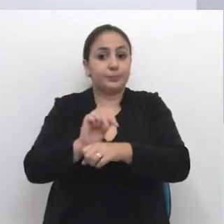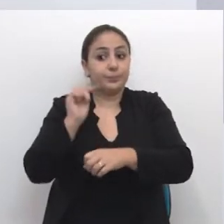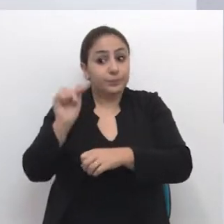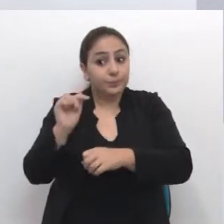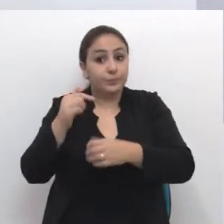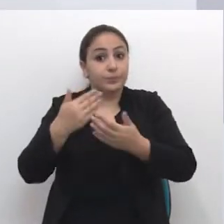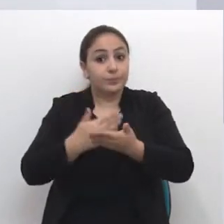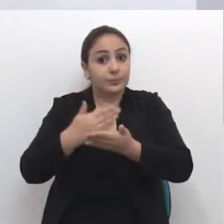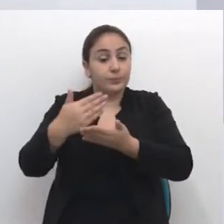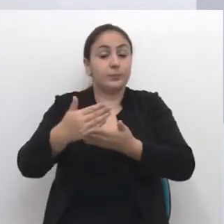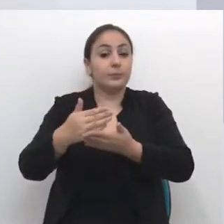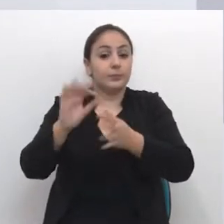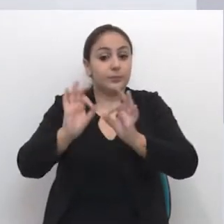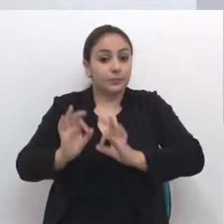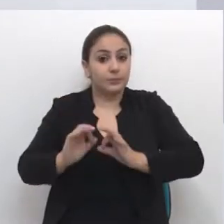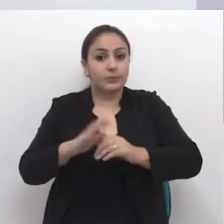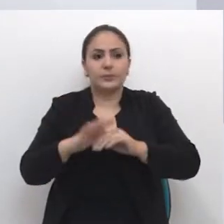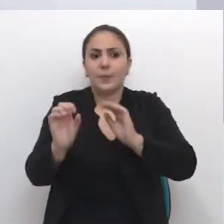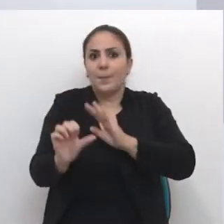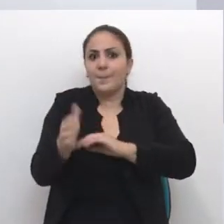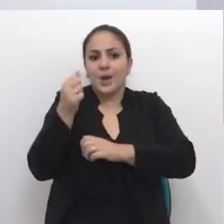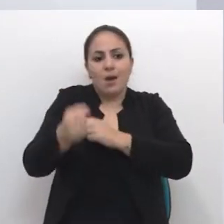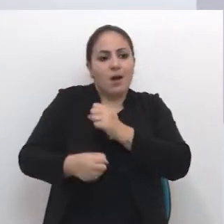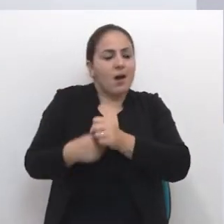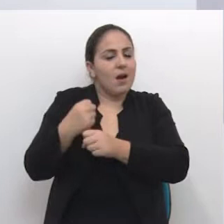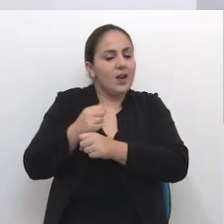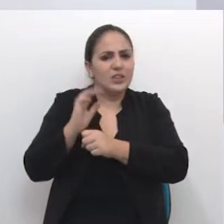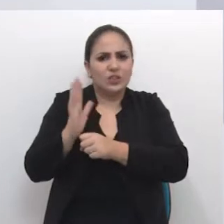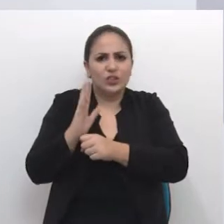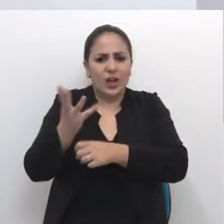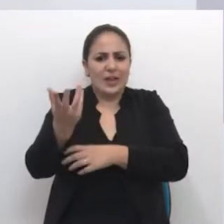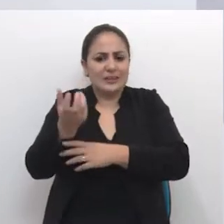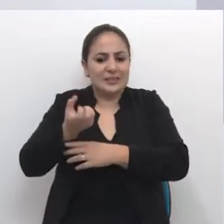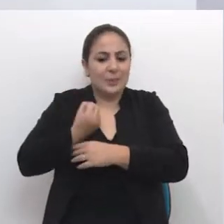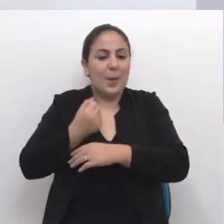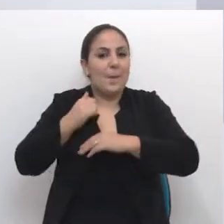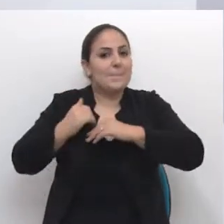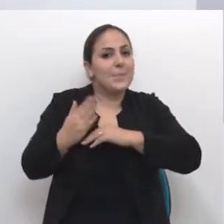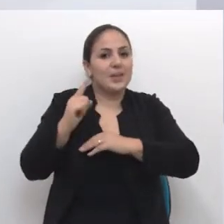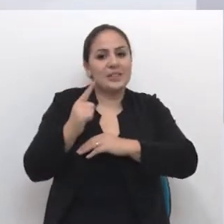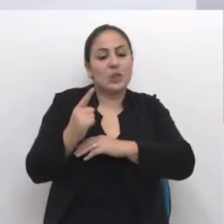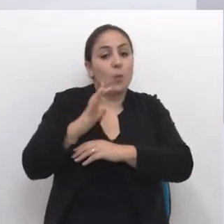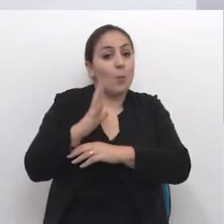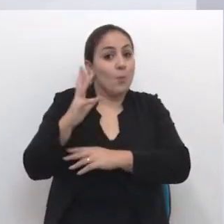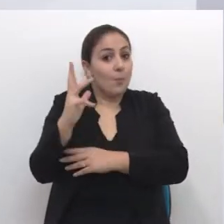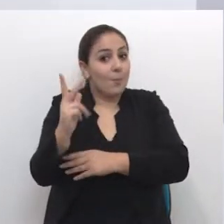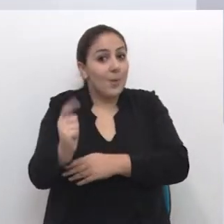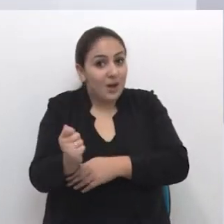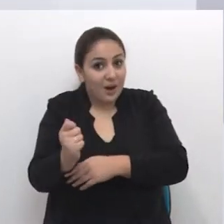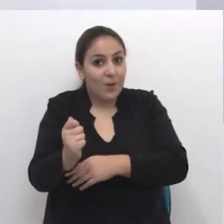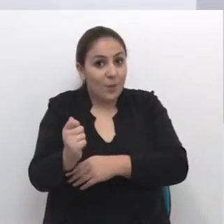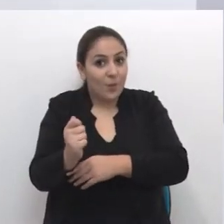o programa, eles no primeiro ano já arrecadaram mais de R$1 milhão